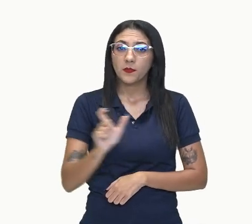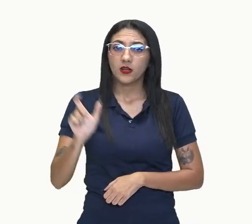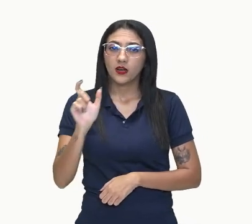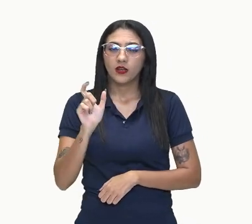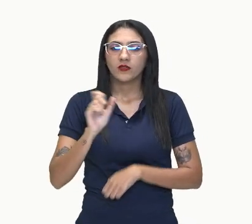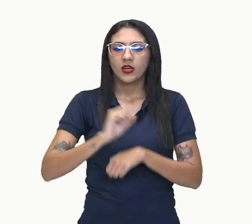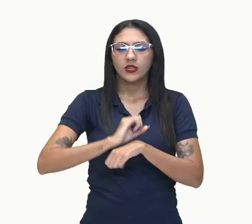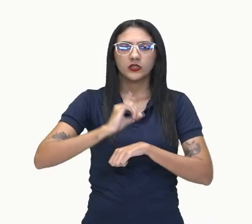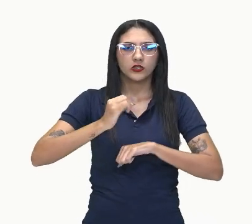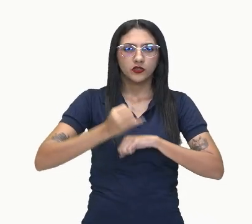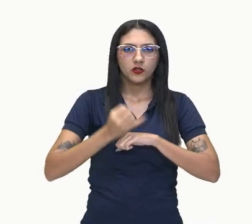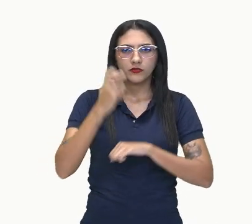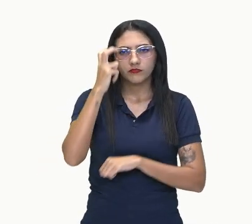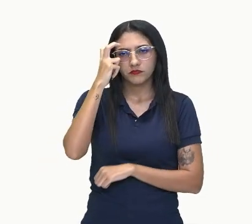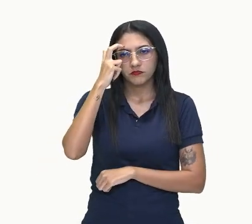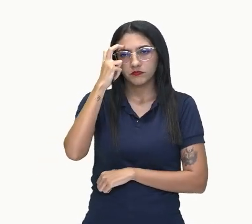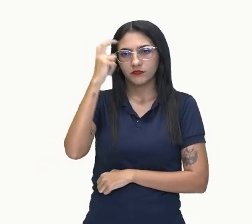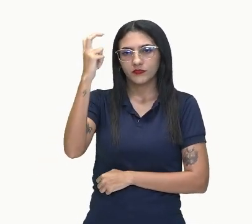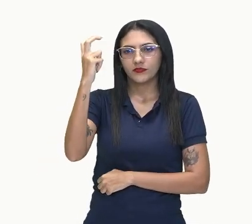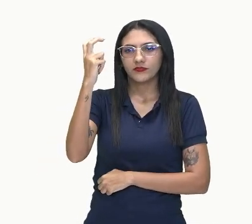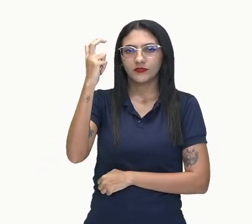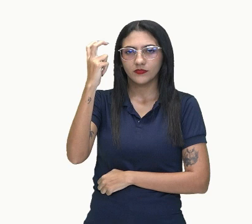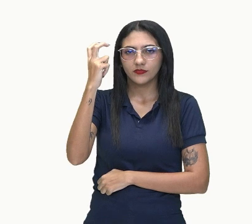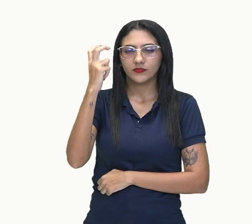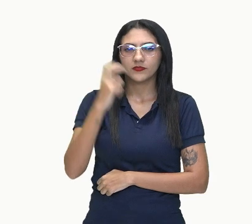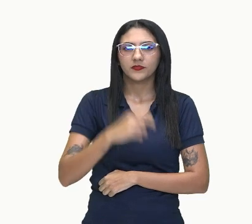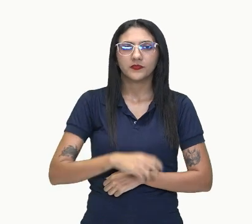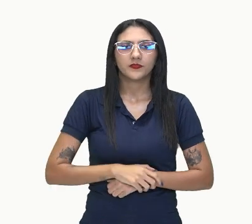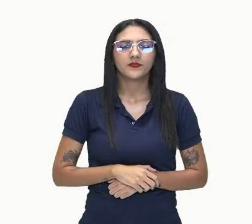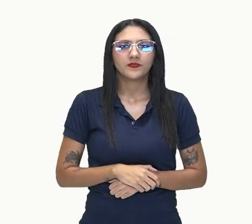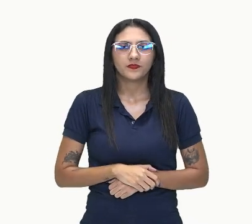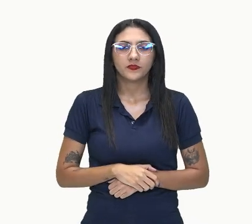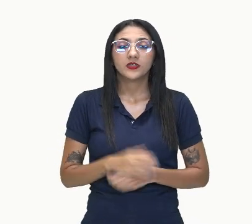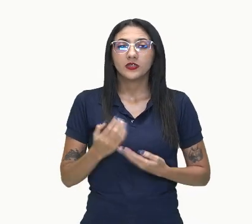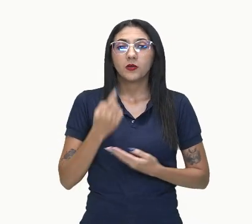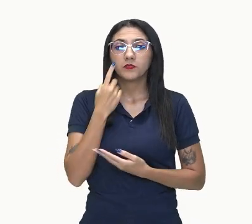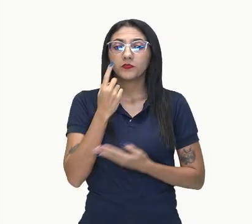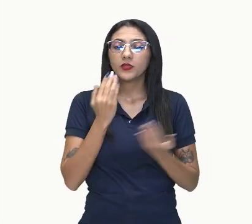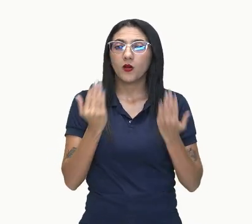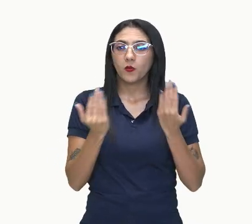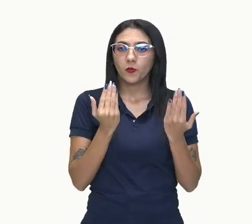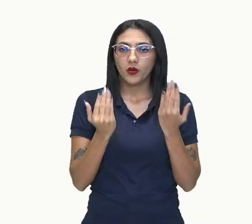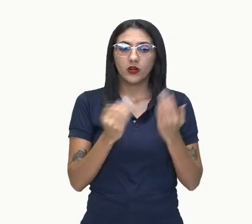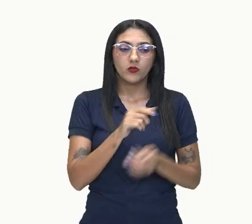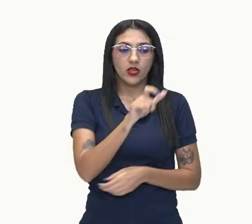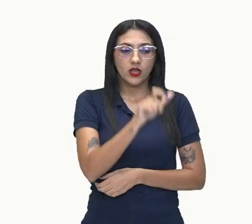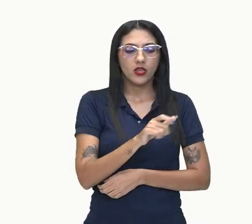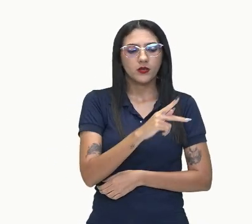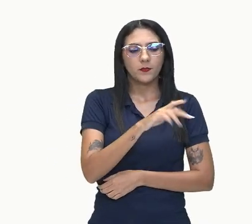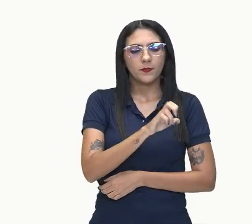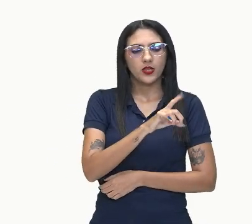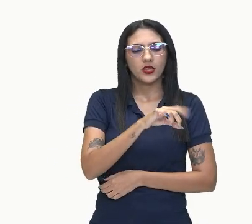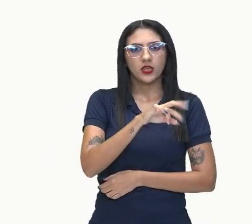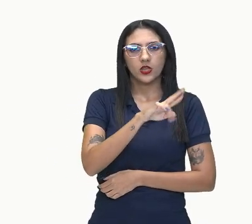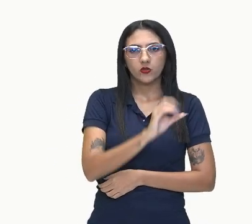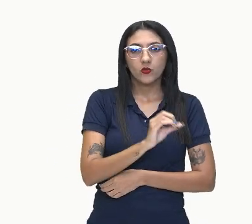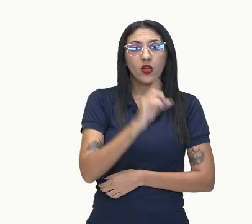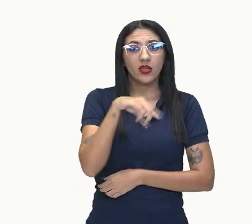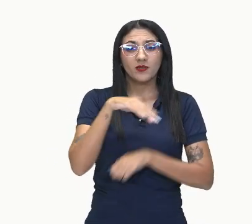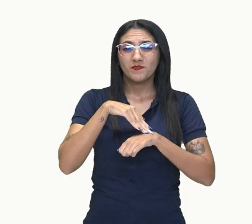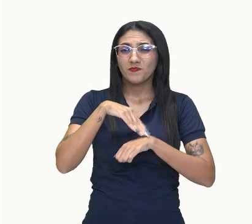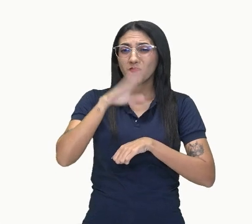inteligente, ok? Tem o adjetivo inteligente. E aí eu falo que Pedro é mais inteligente que